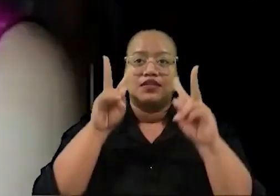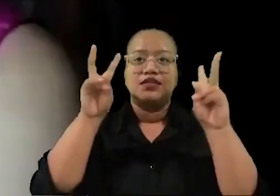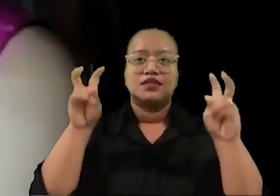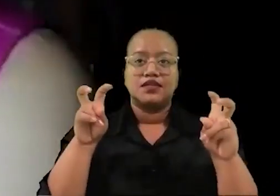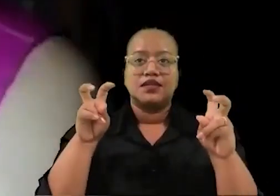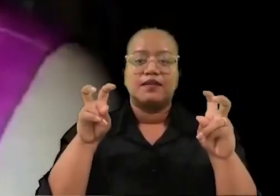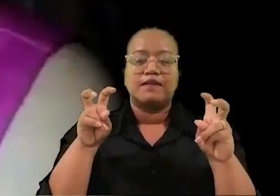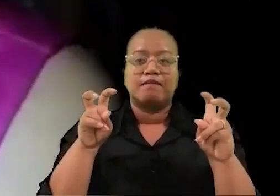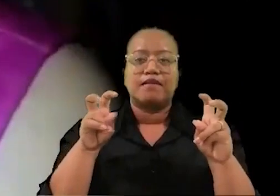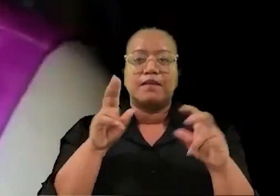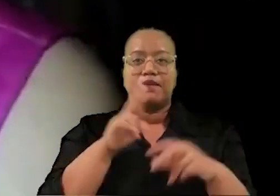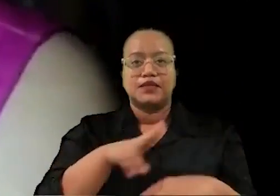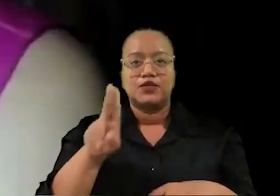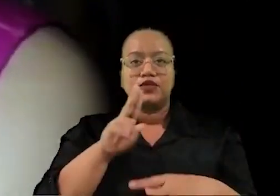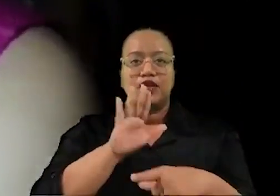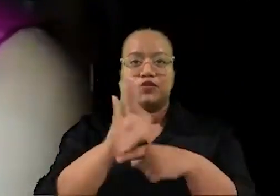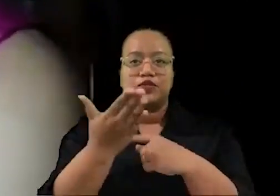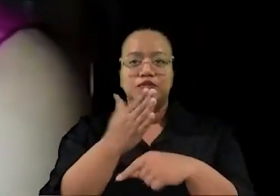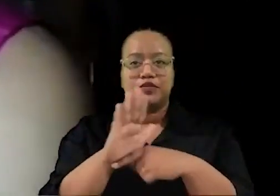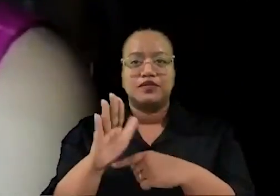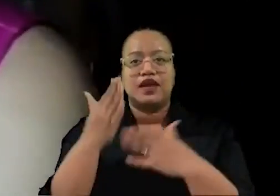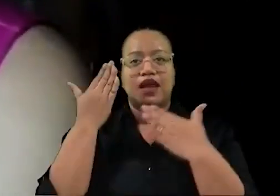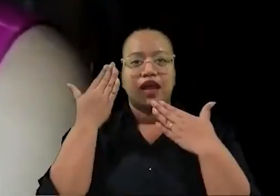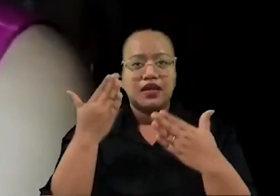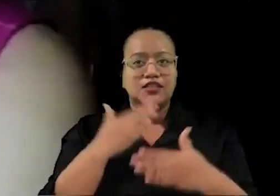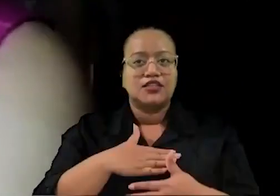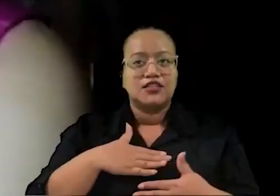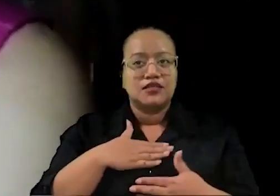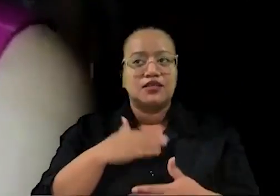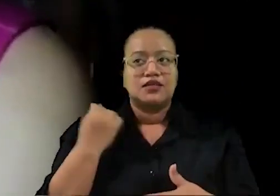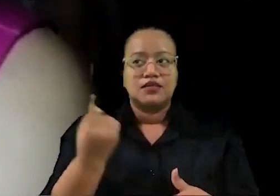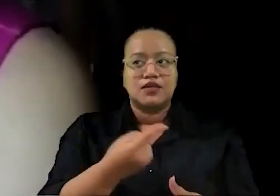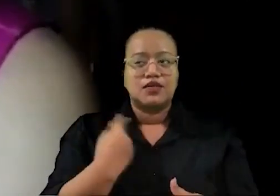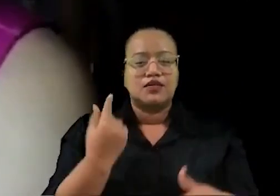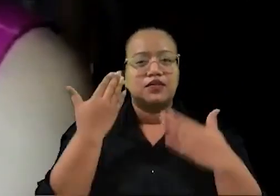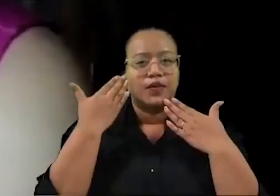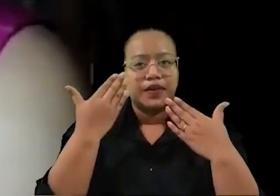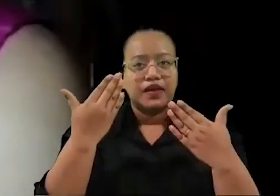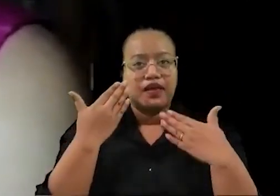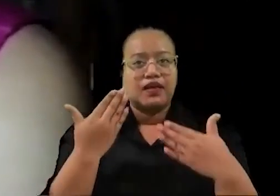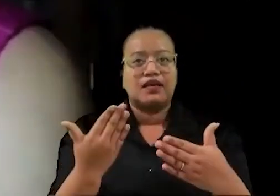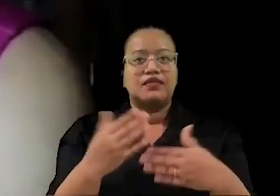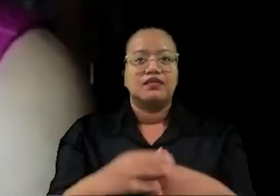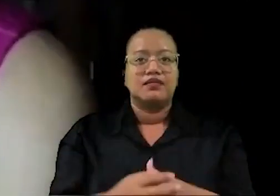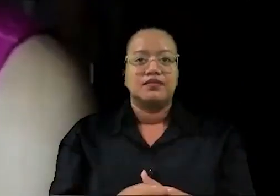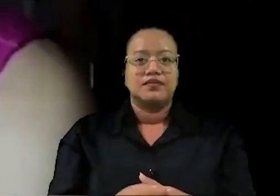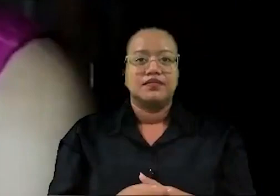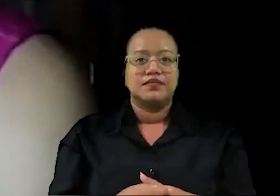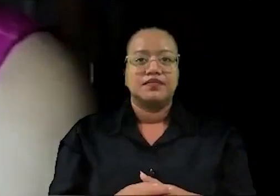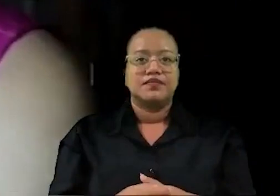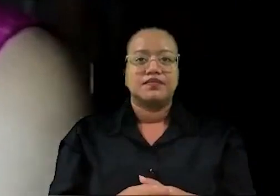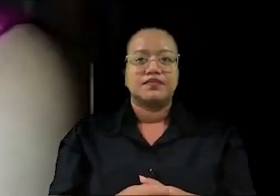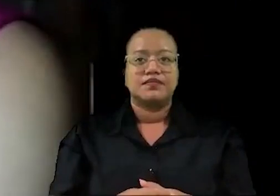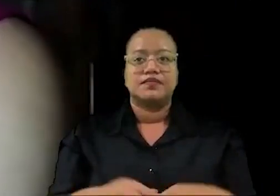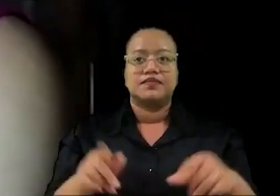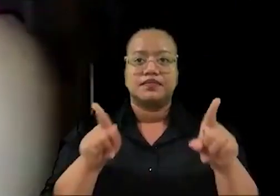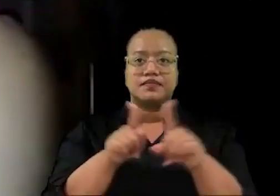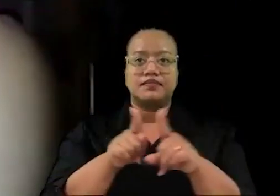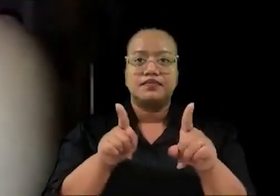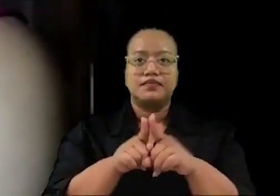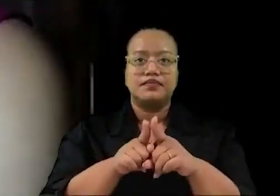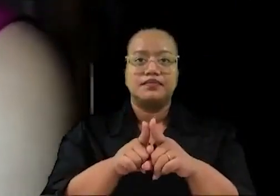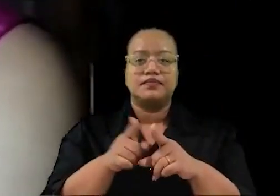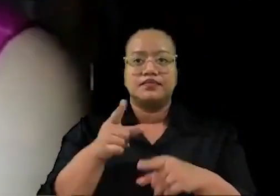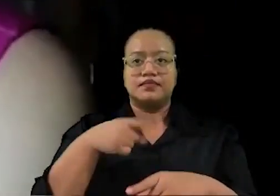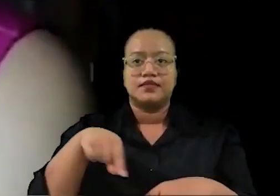a gratidão é nossa, muito obrigada, e com certeza nós vamos acompanhar os